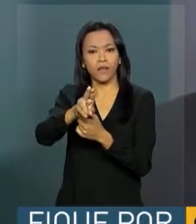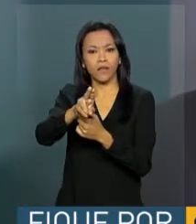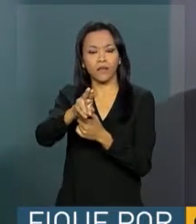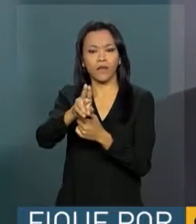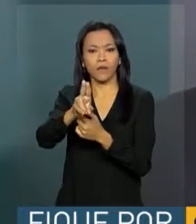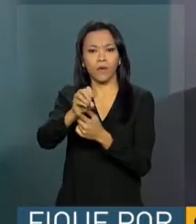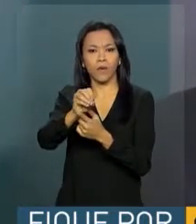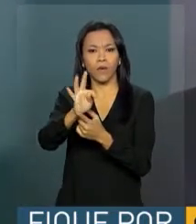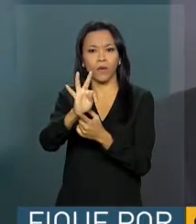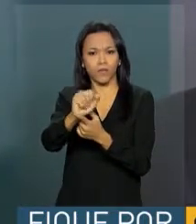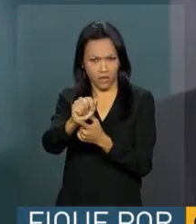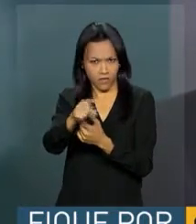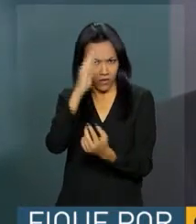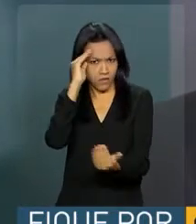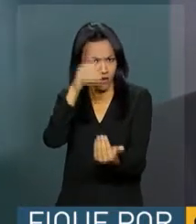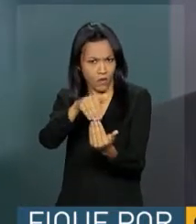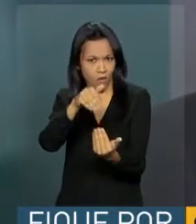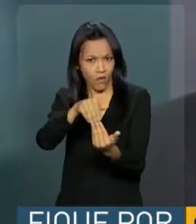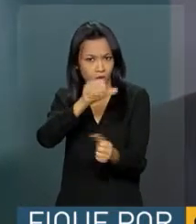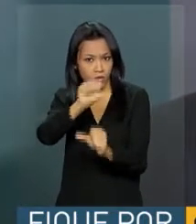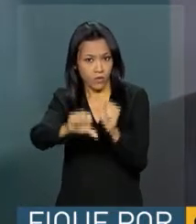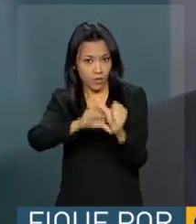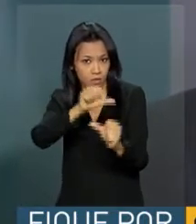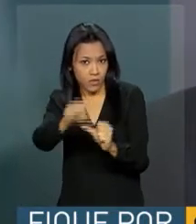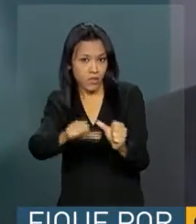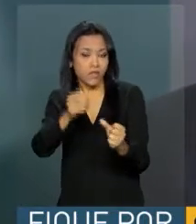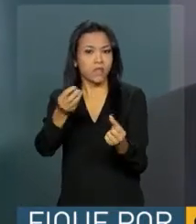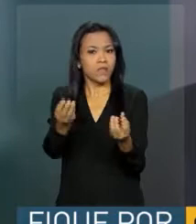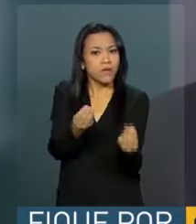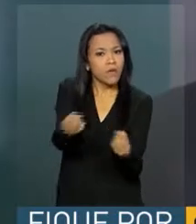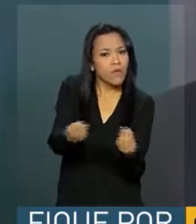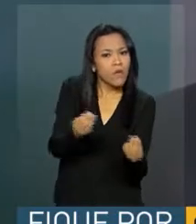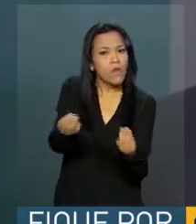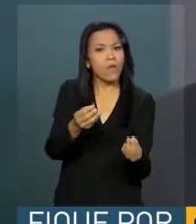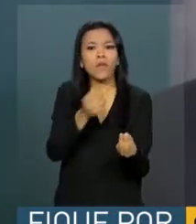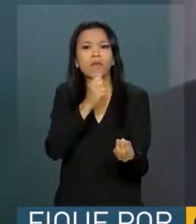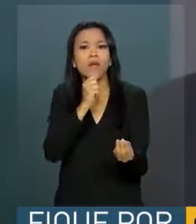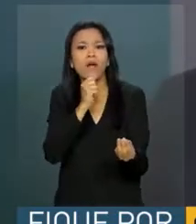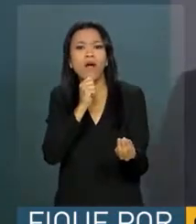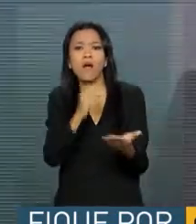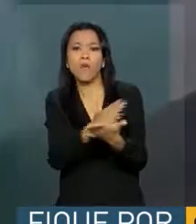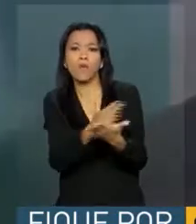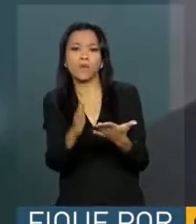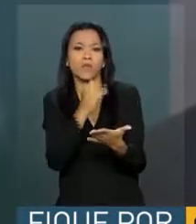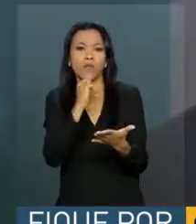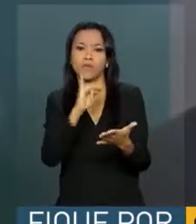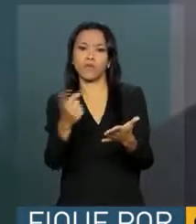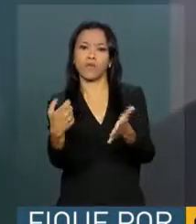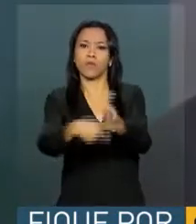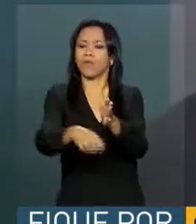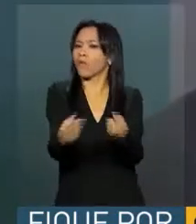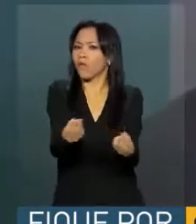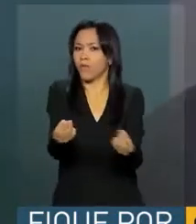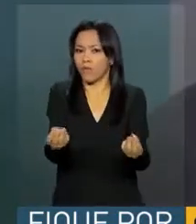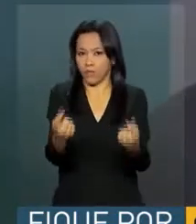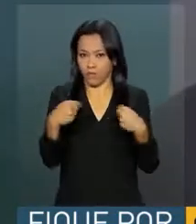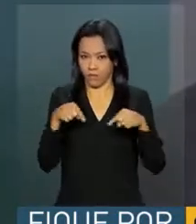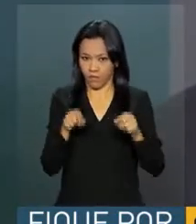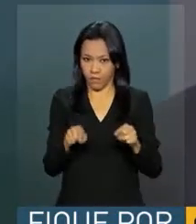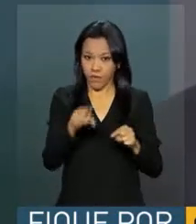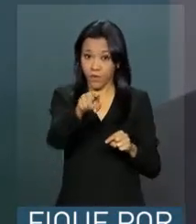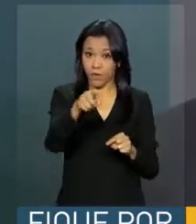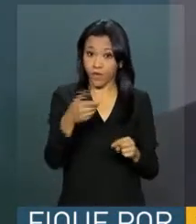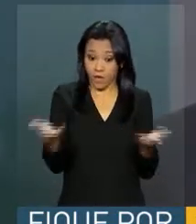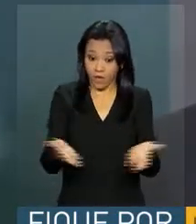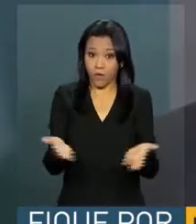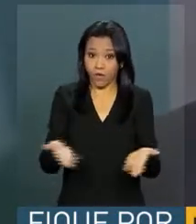favorável a mudanças e também o fim de isenções em rendimento hoje não tributáveis, como dividendos e lucro? Olha, o que eu